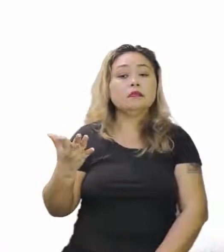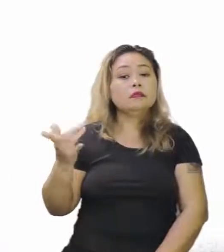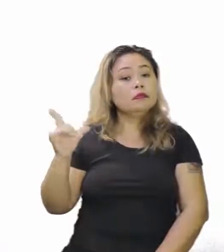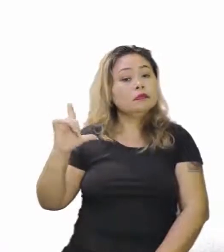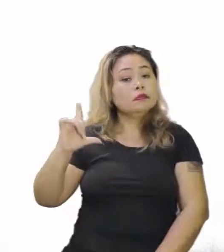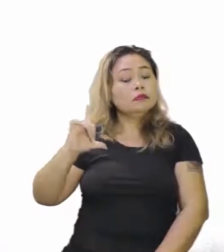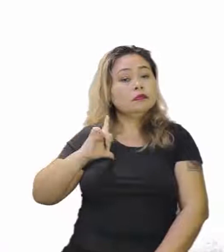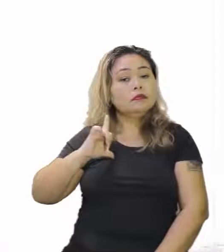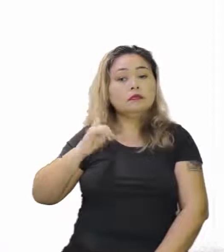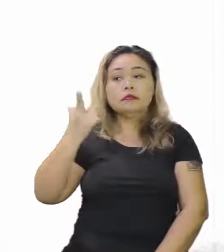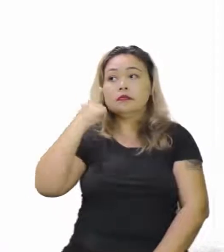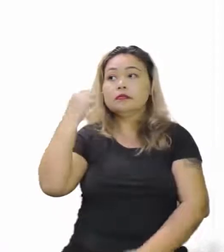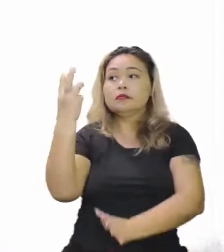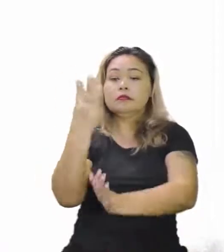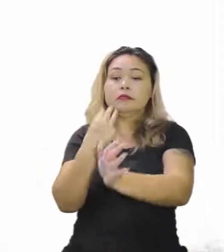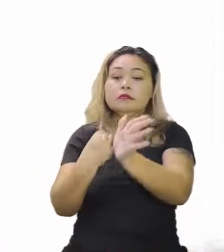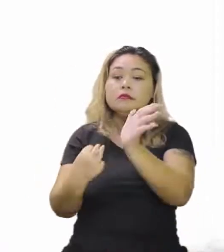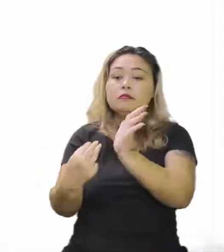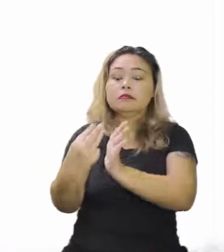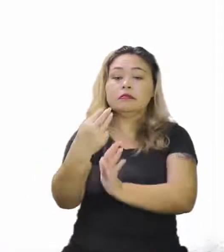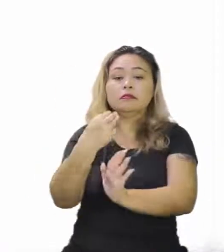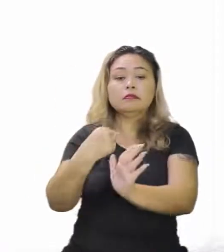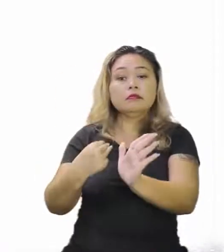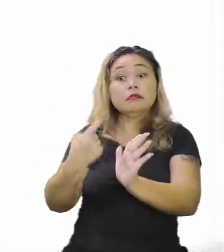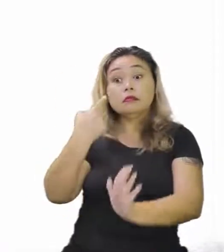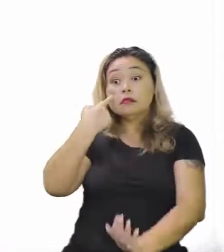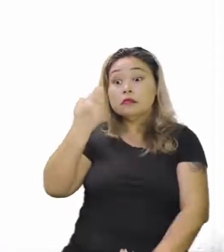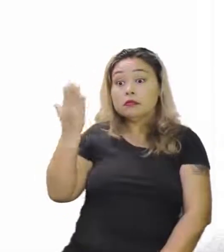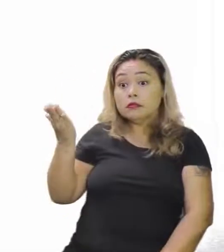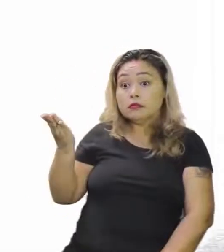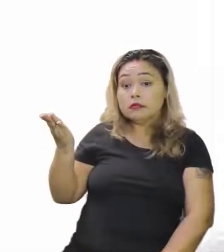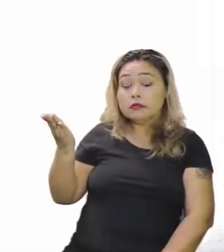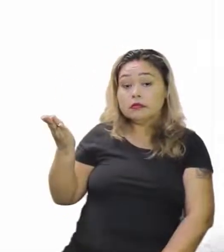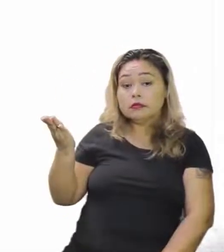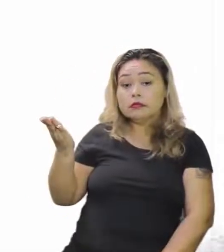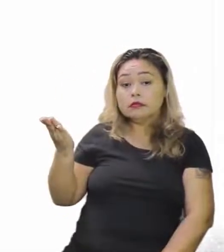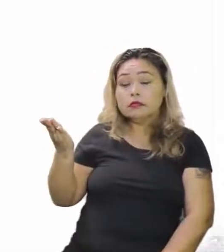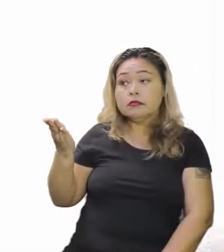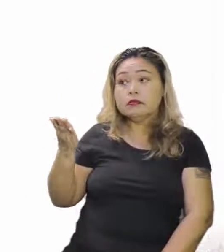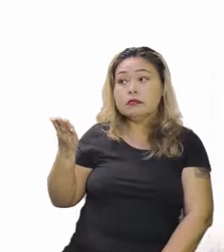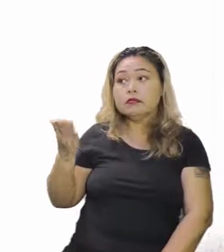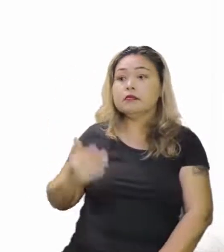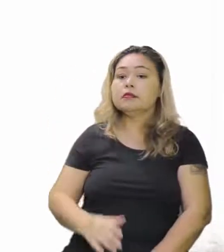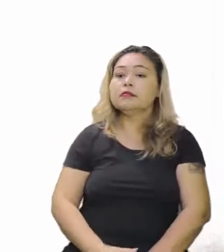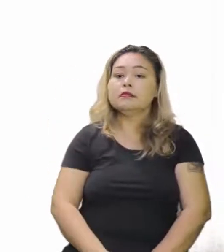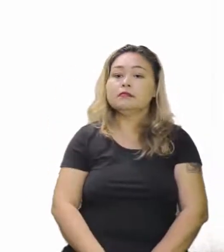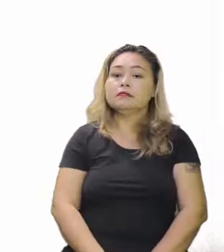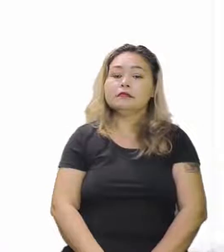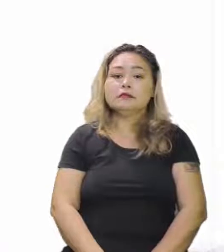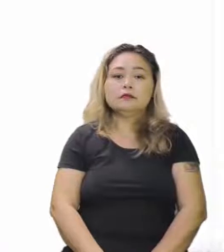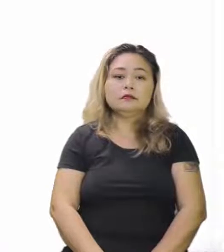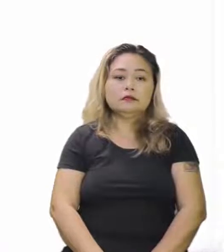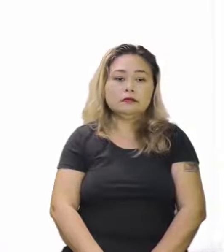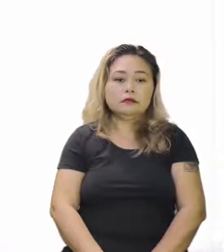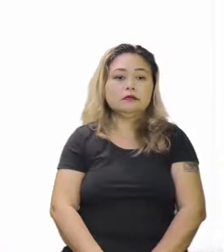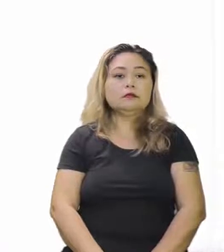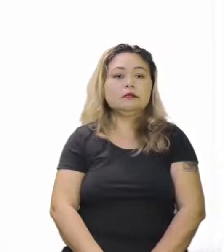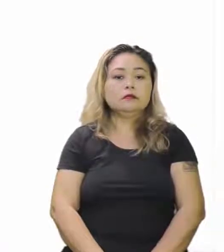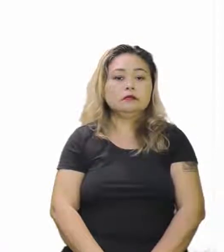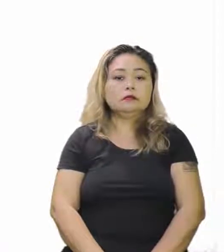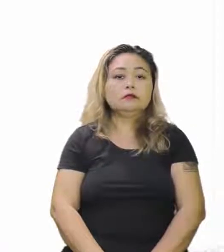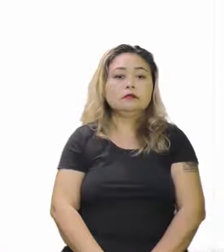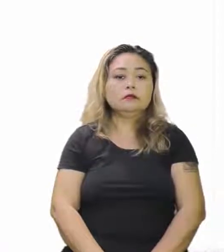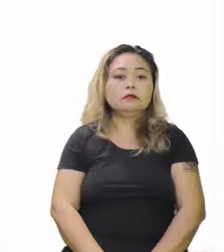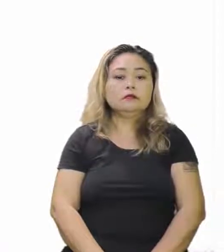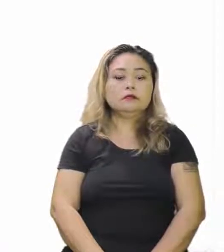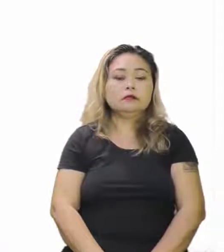Aí tem esse mapa que você observa aí, que mostra no Brasil hoje, mas naquele momento, esse Tratado de Tordesilhas,